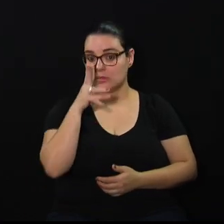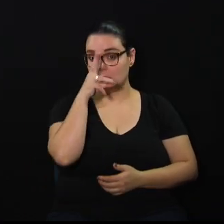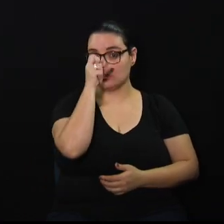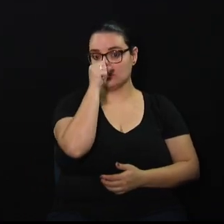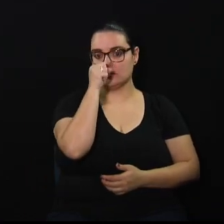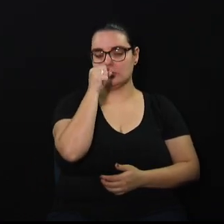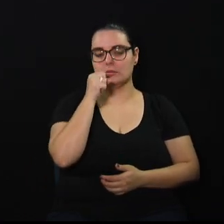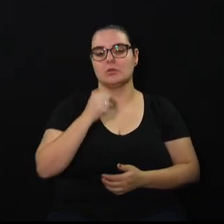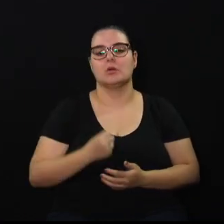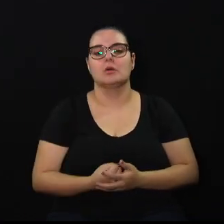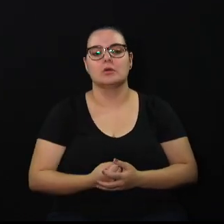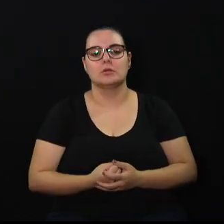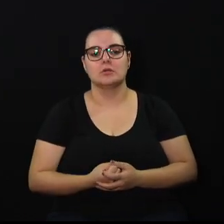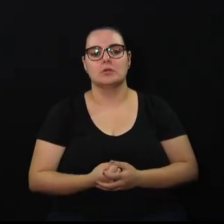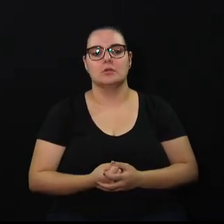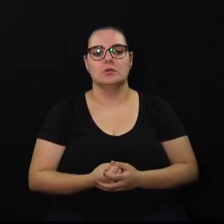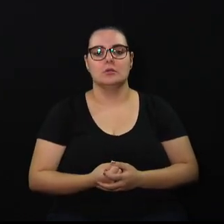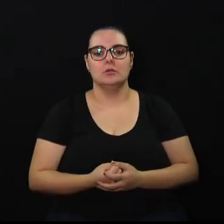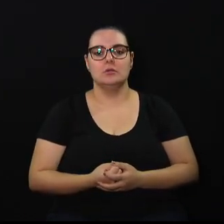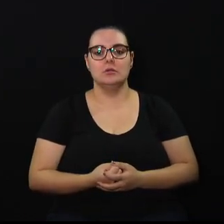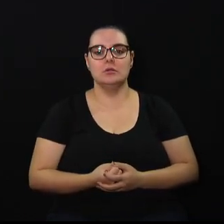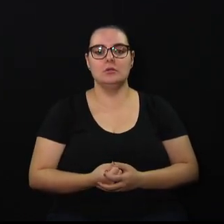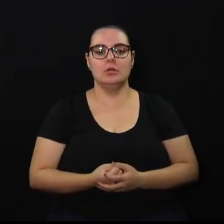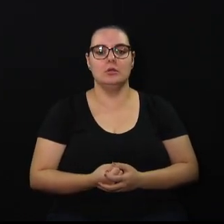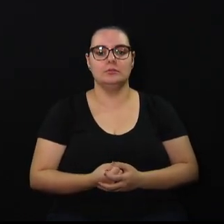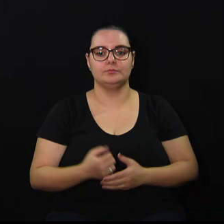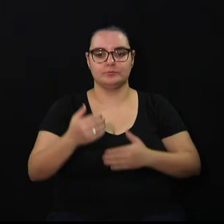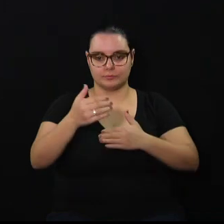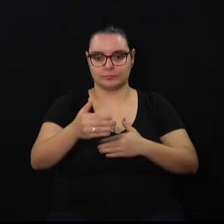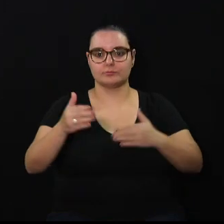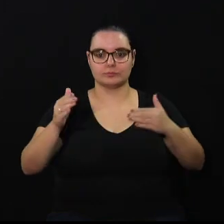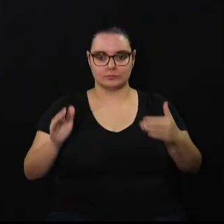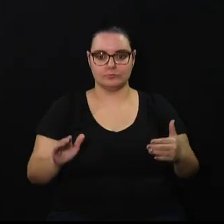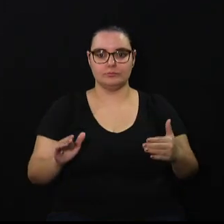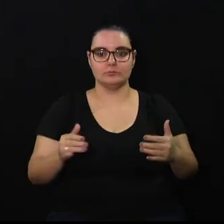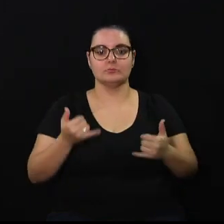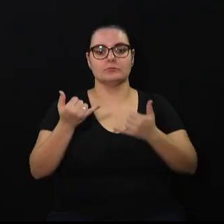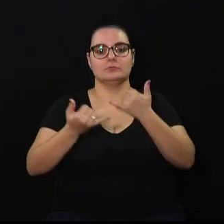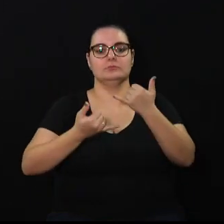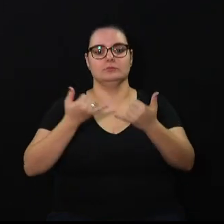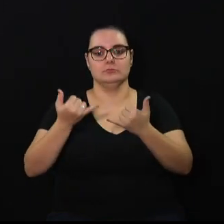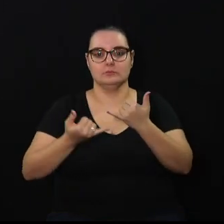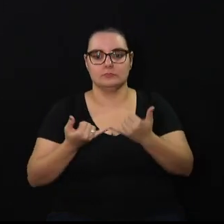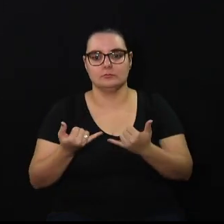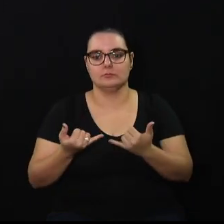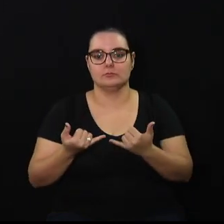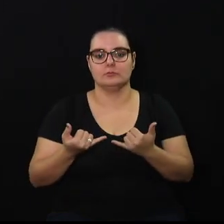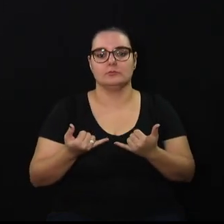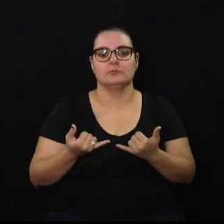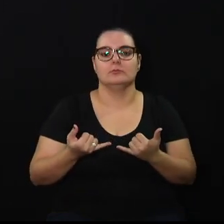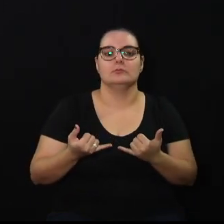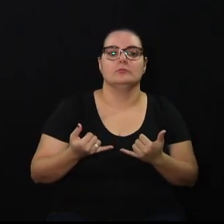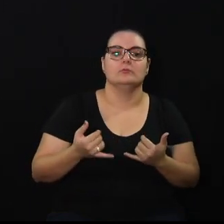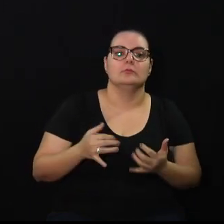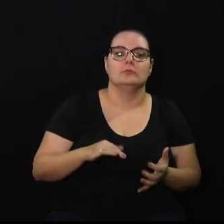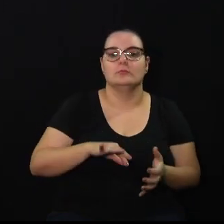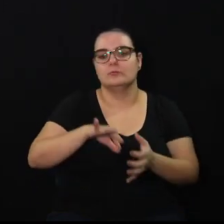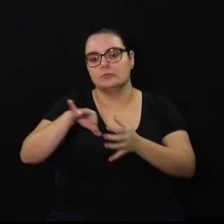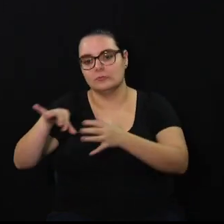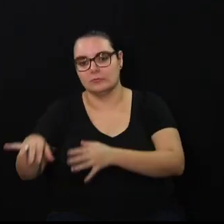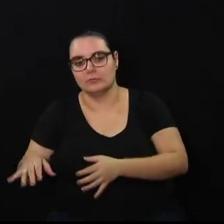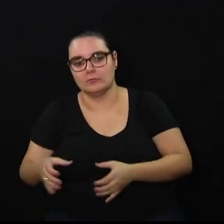vamos pensar sim eu tenho uma caixinha dessa aí que era de um brinquedo é lógico joguei o resto no brinquedo fiquei só que a